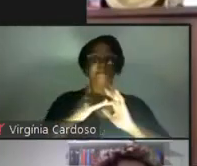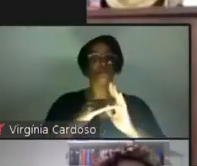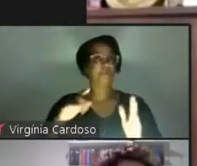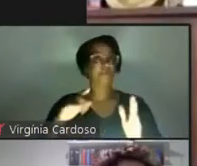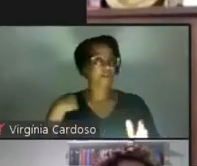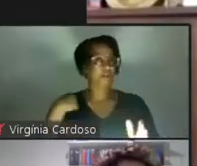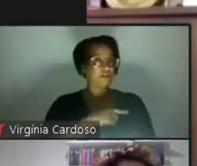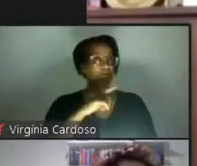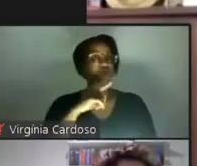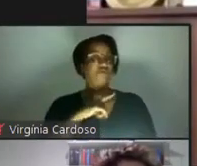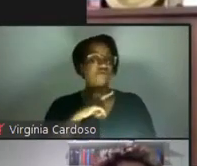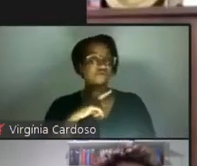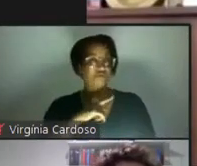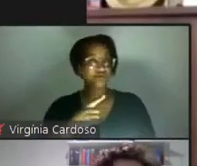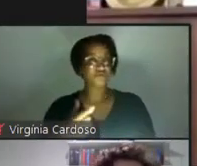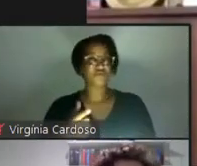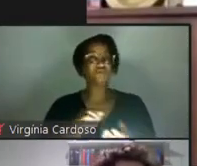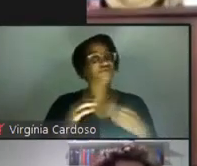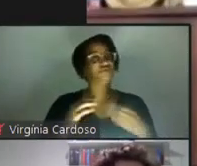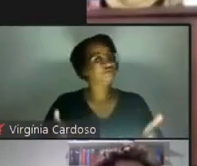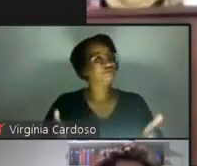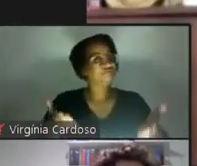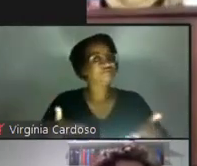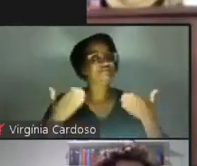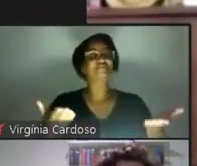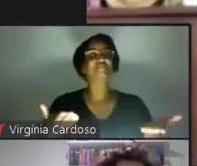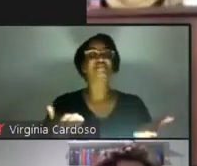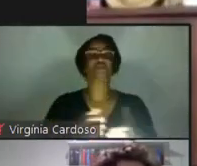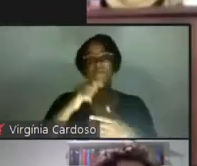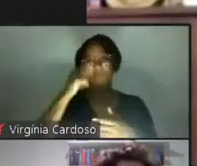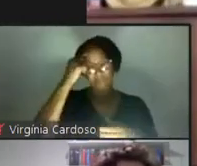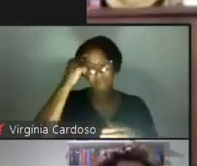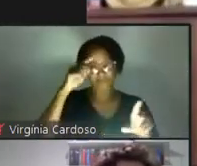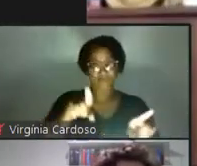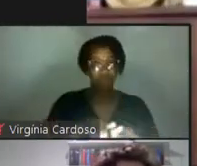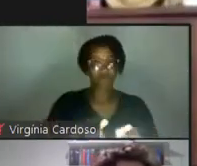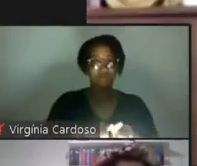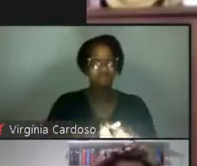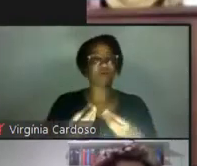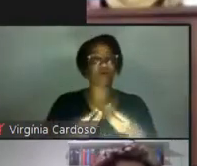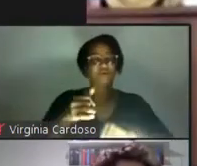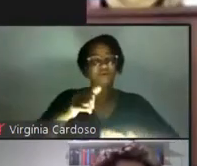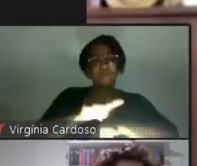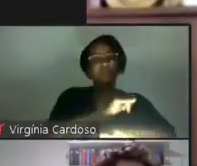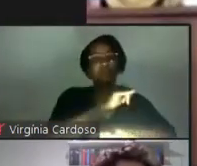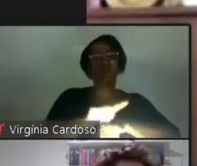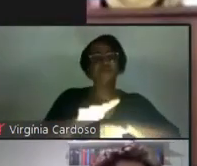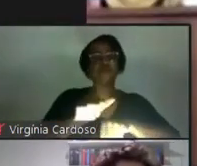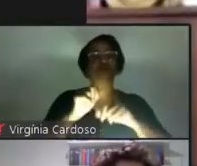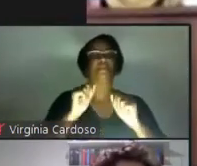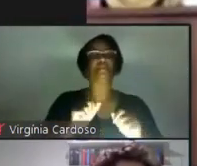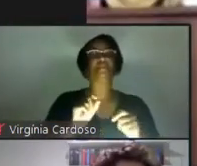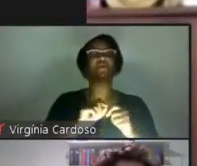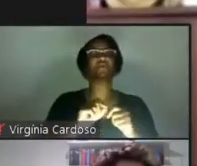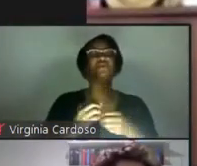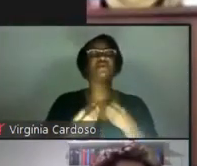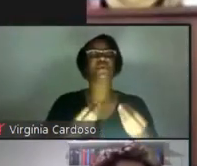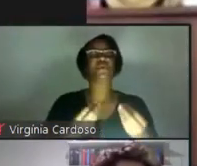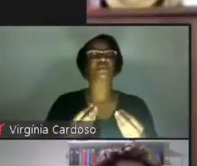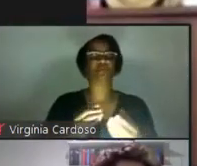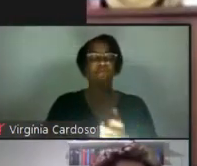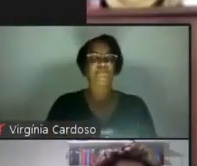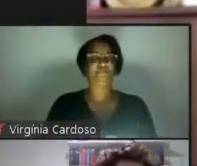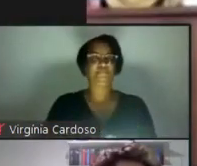produtores culturais e agitadores e pensadores, em que tipo de estratégia a gente pode fazer. Eu acho que o